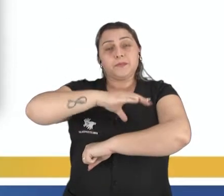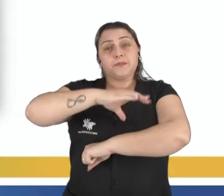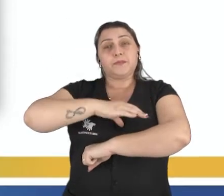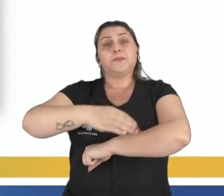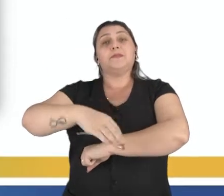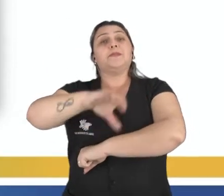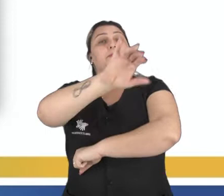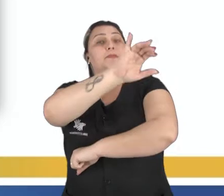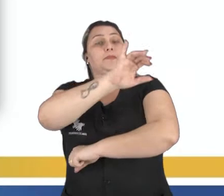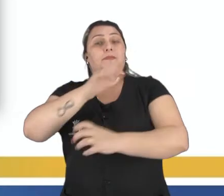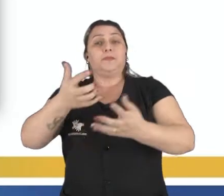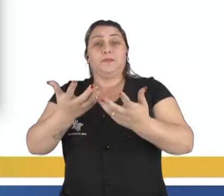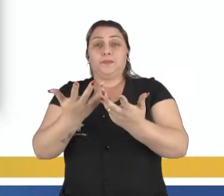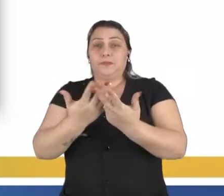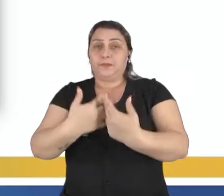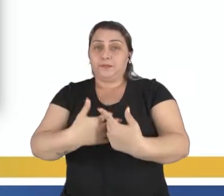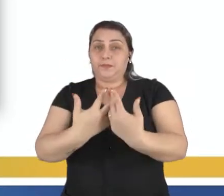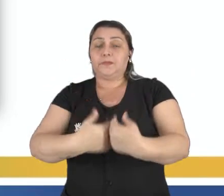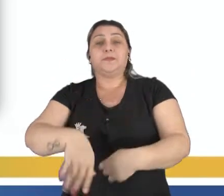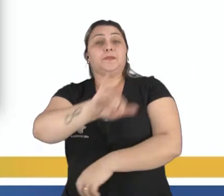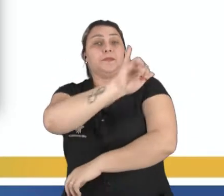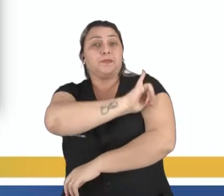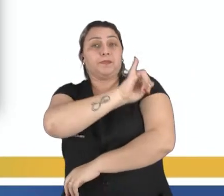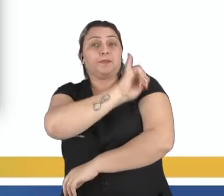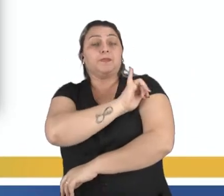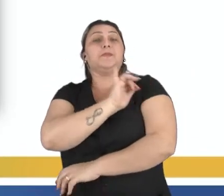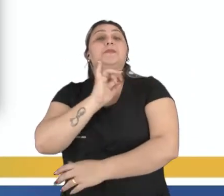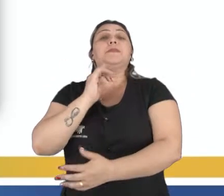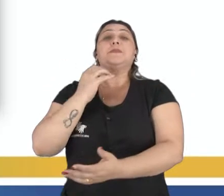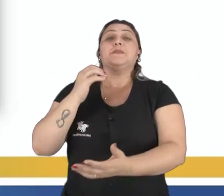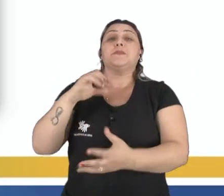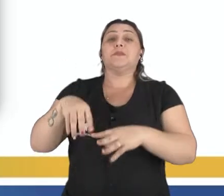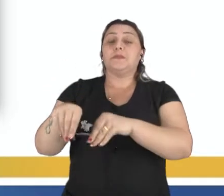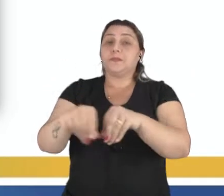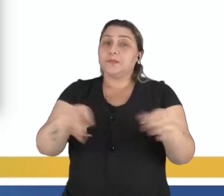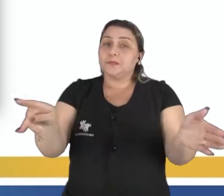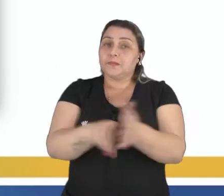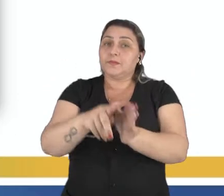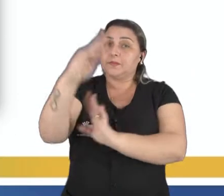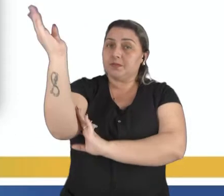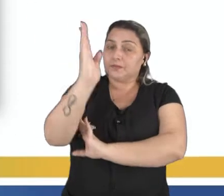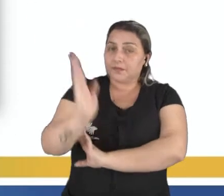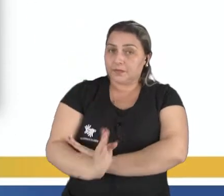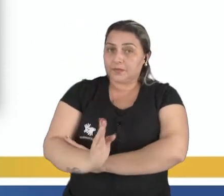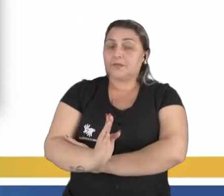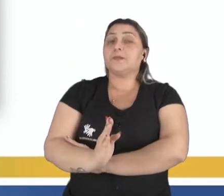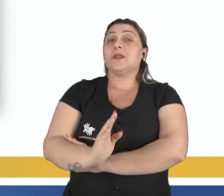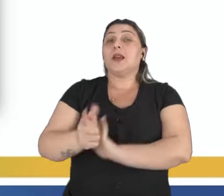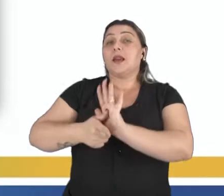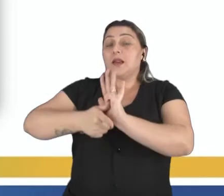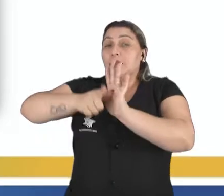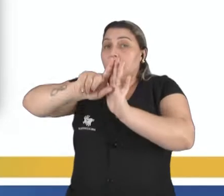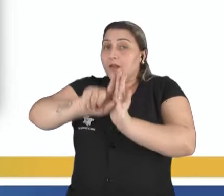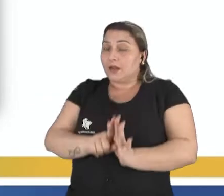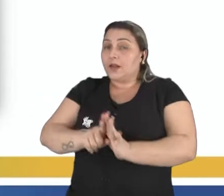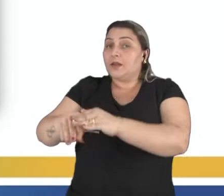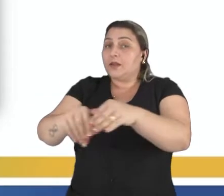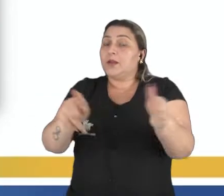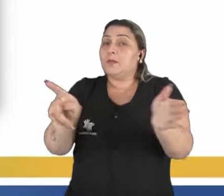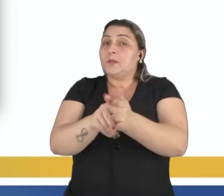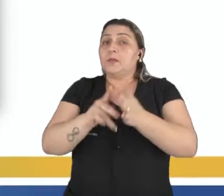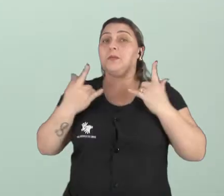de Janeiro, o qual anexou o território do Acre ao Brasil, que era pertencente nesse